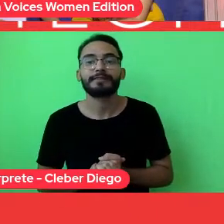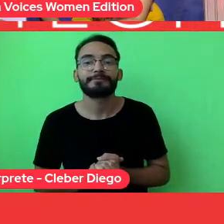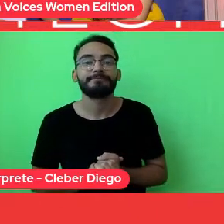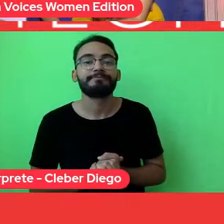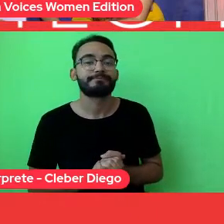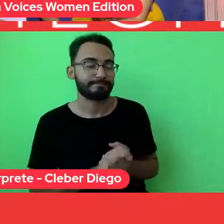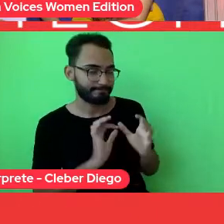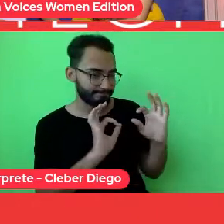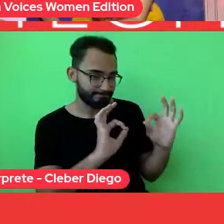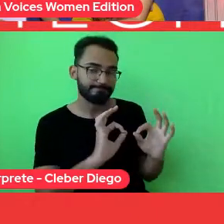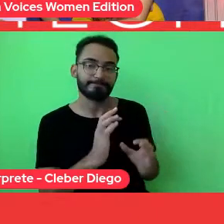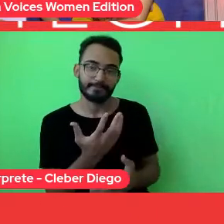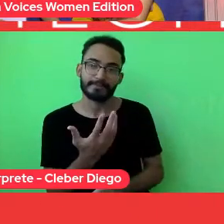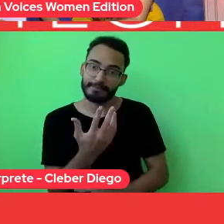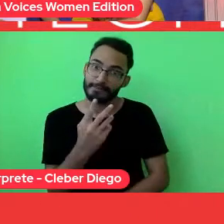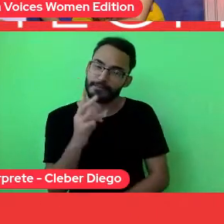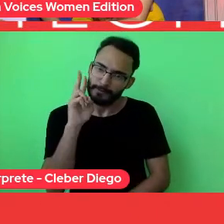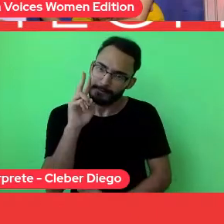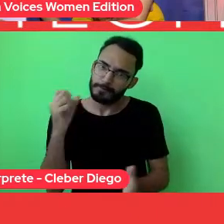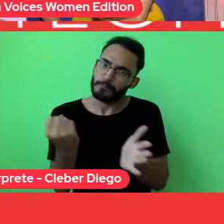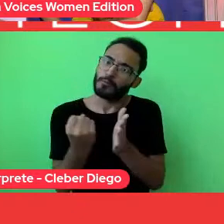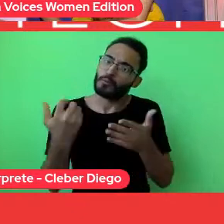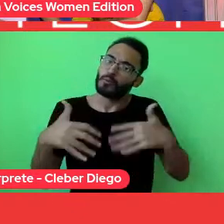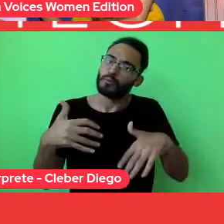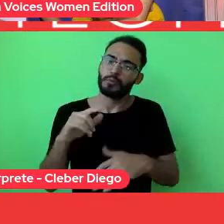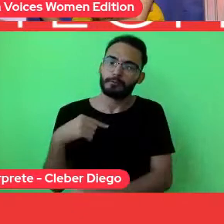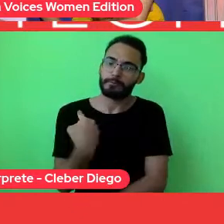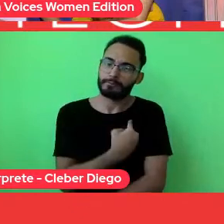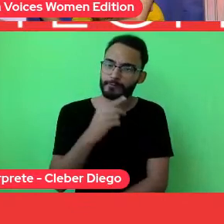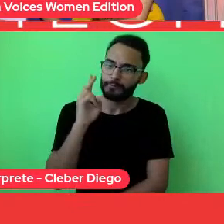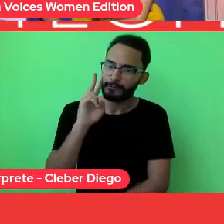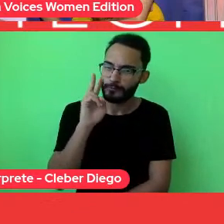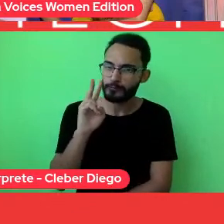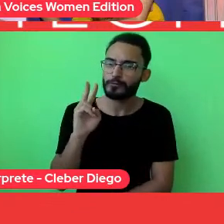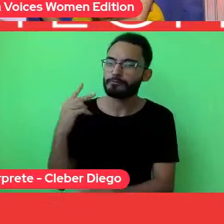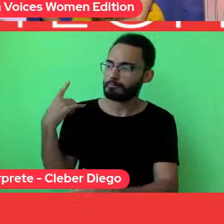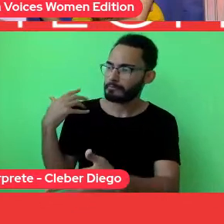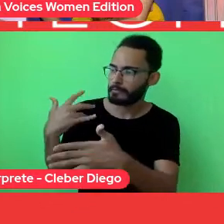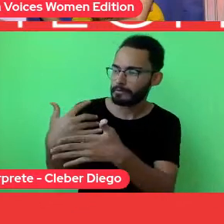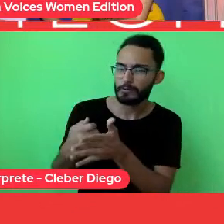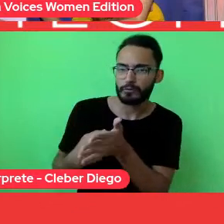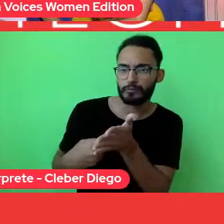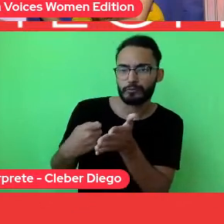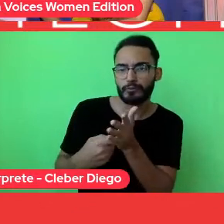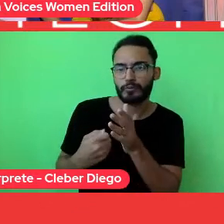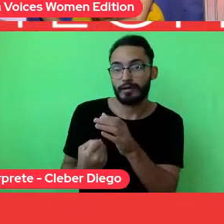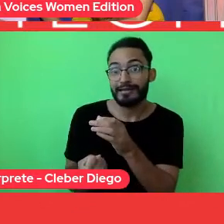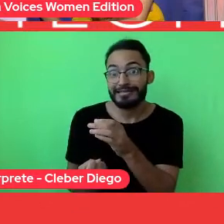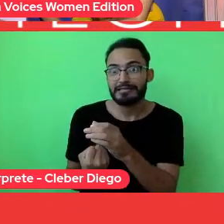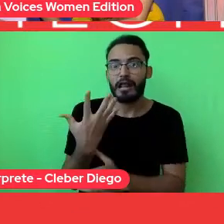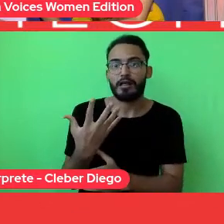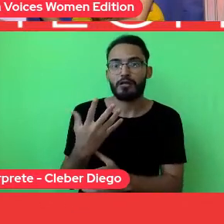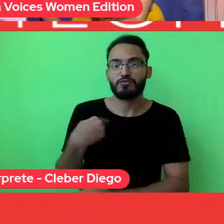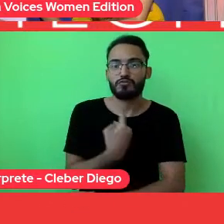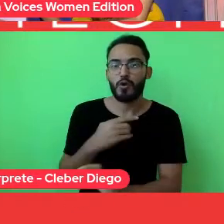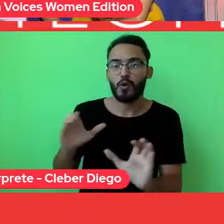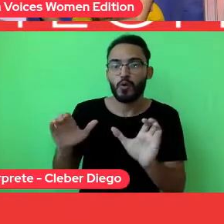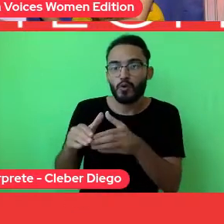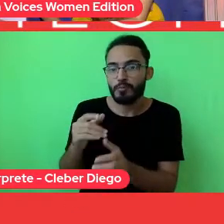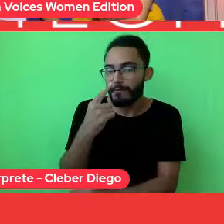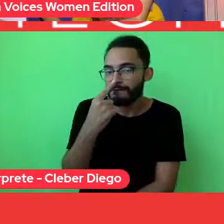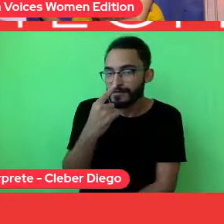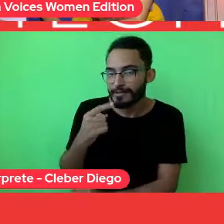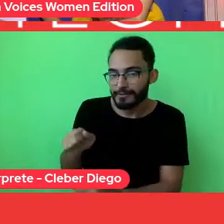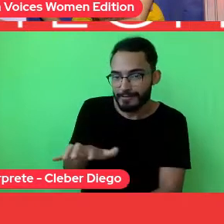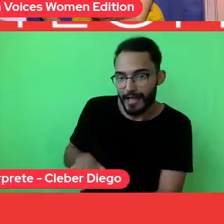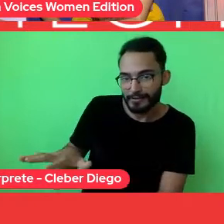Bem emblemática, na verdade, a nossa história de criação do nosso grupo de afinidade, né? Na verdade, eu brinco